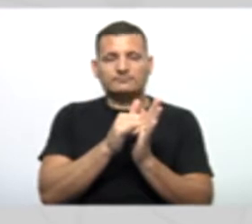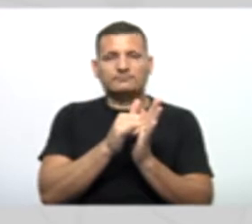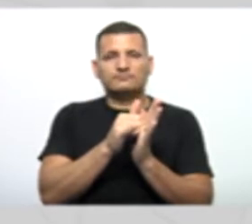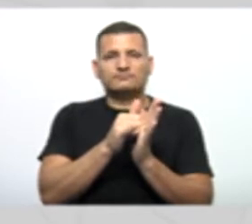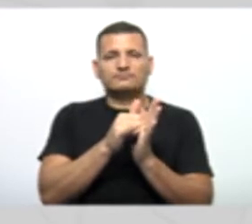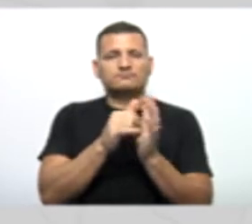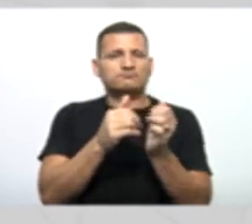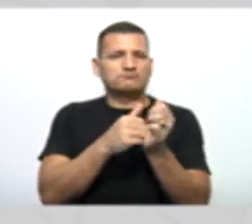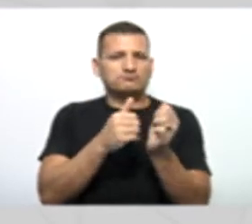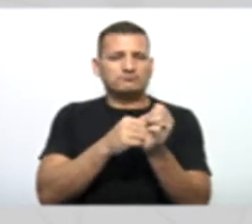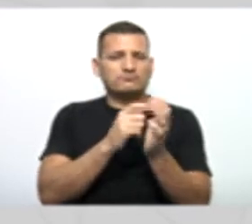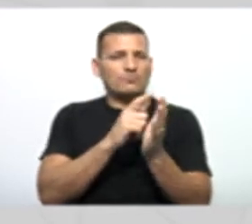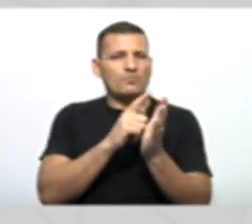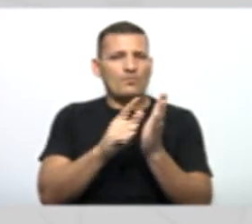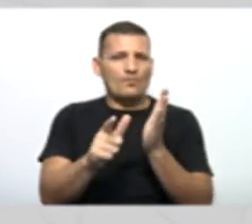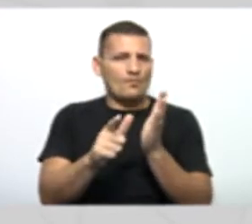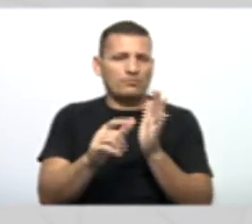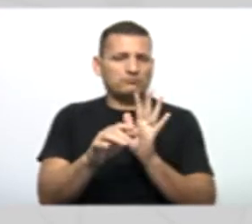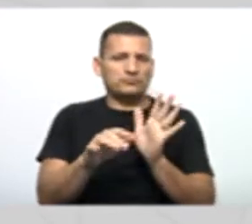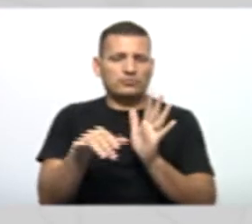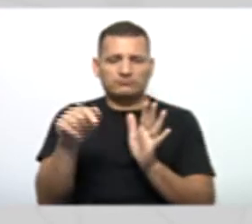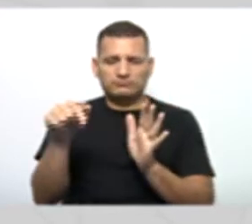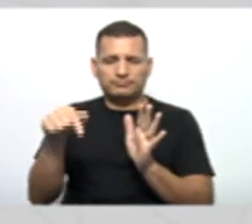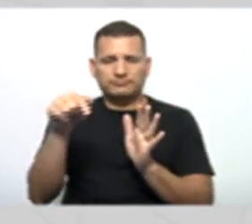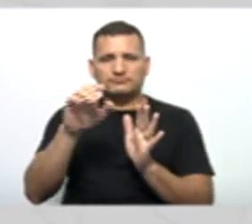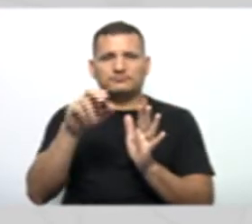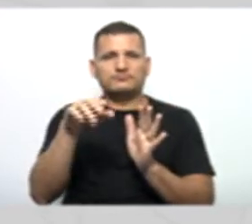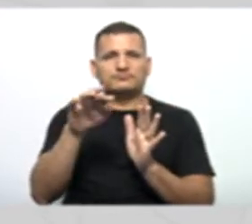vai estar vazia. Basta que você clique Enter e ele vai entrar.